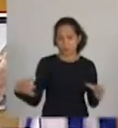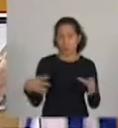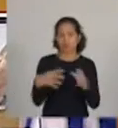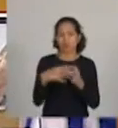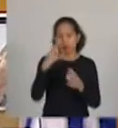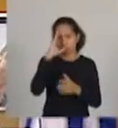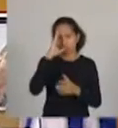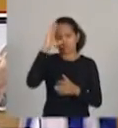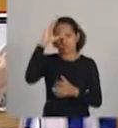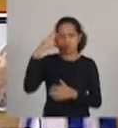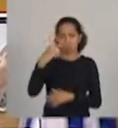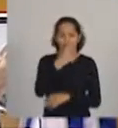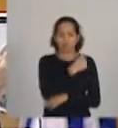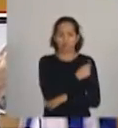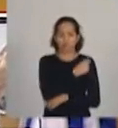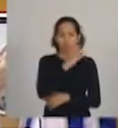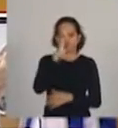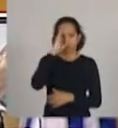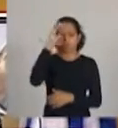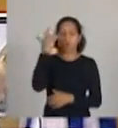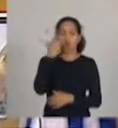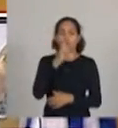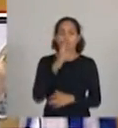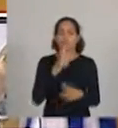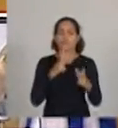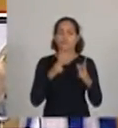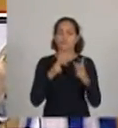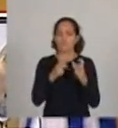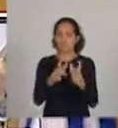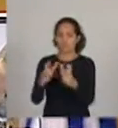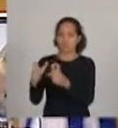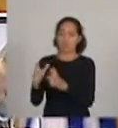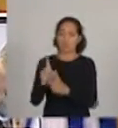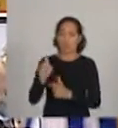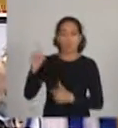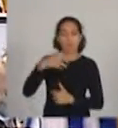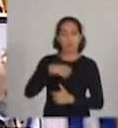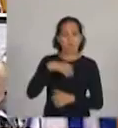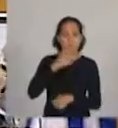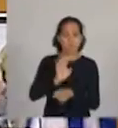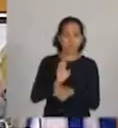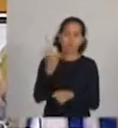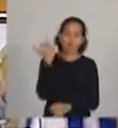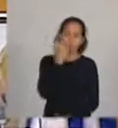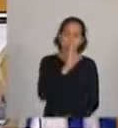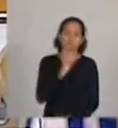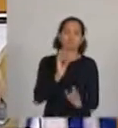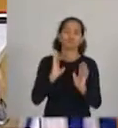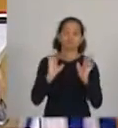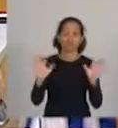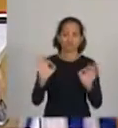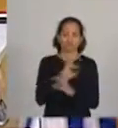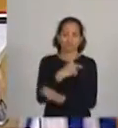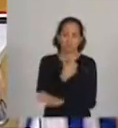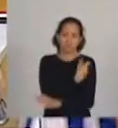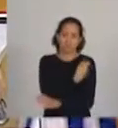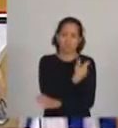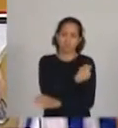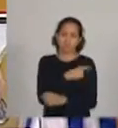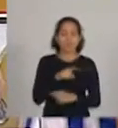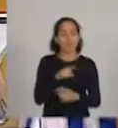categoria na campanha de prioridade de vacinação. Como disse, na Bahia já houve a imunização, e o estudo da